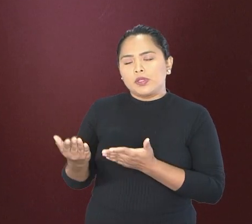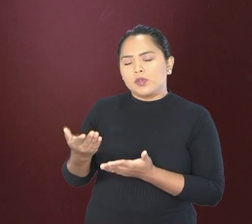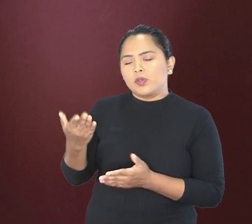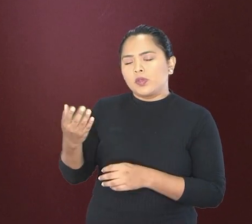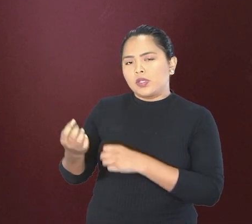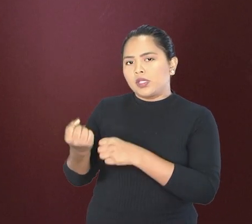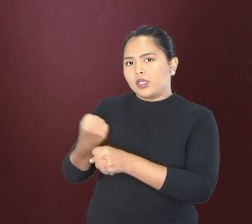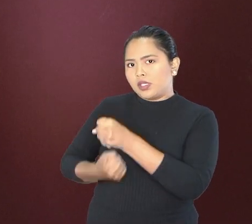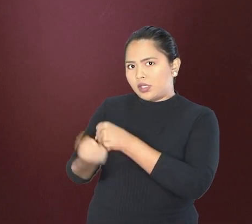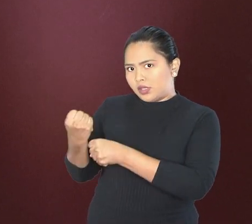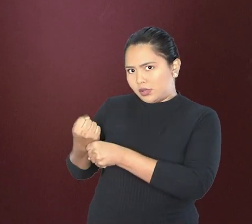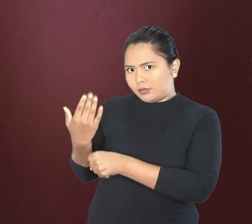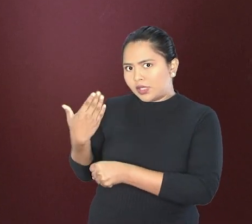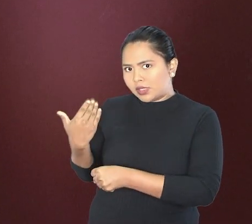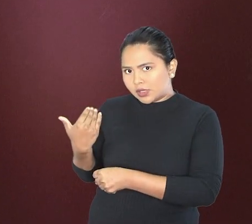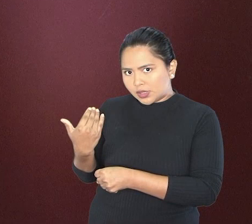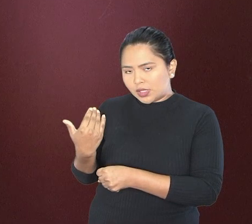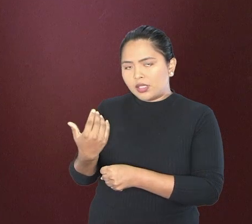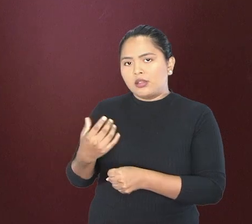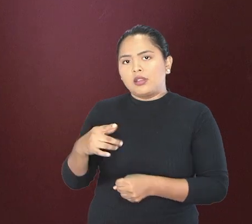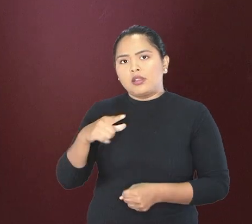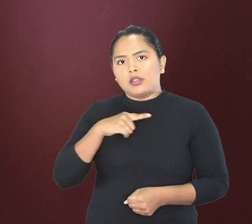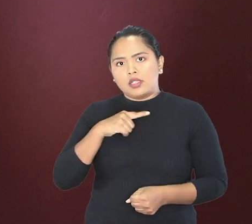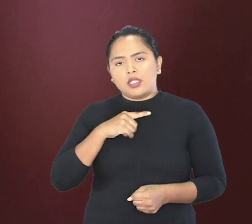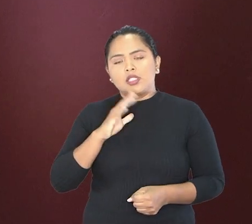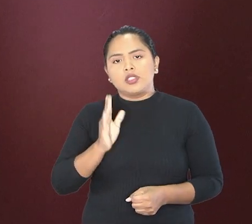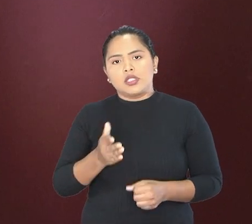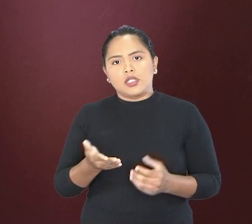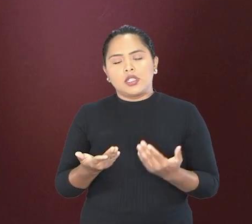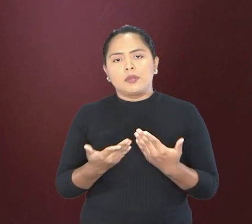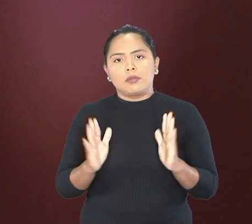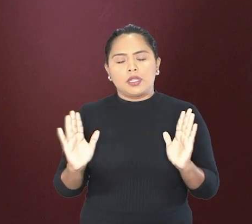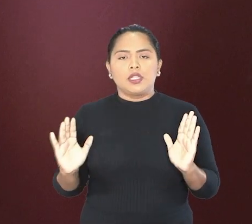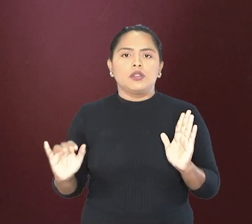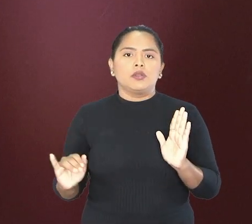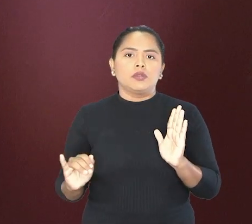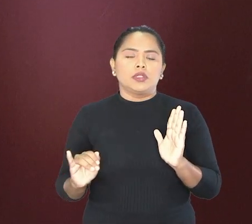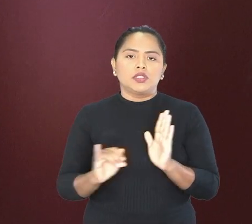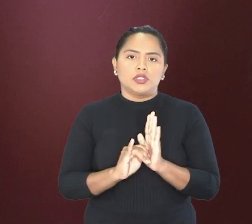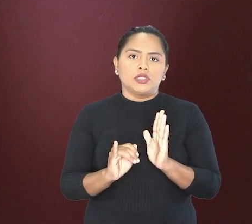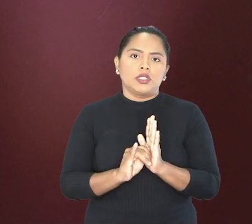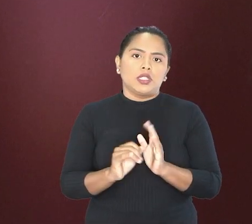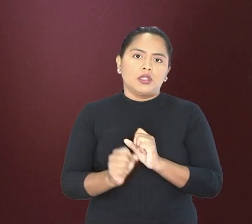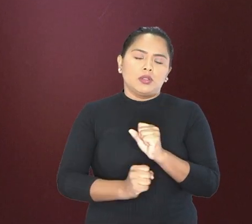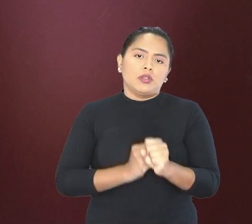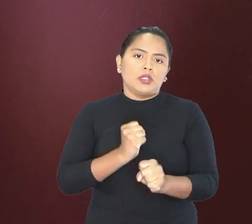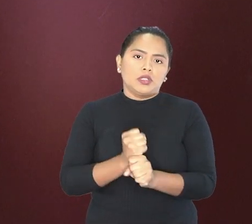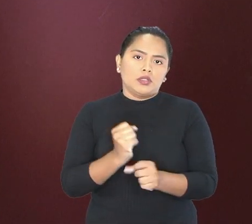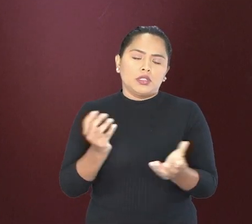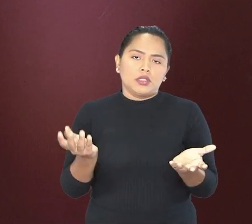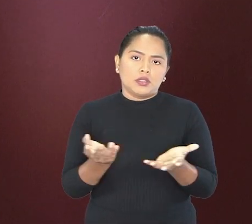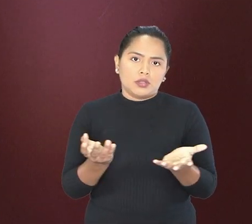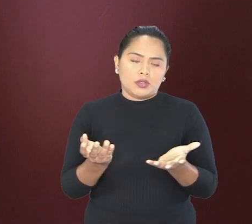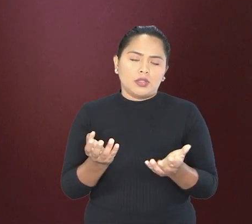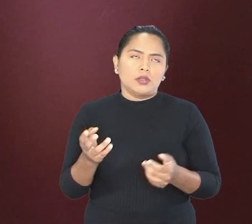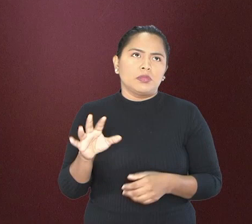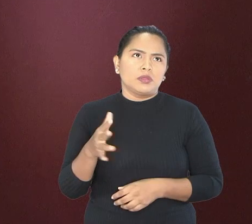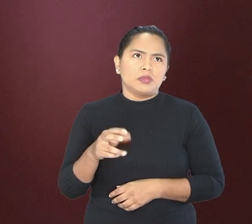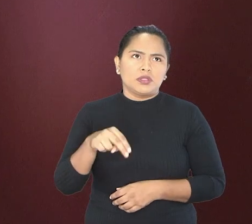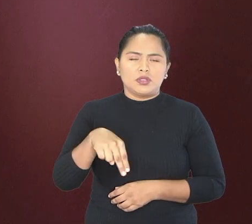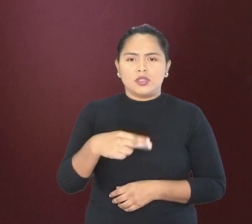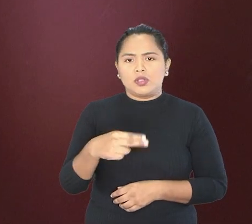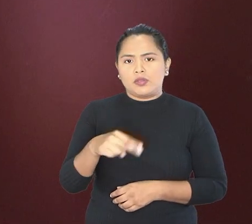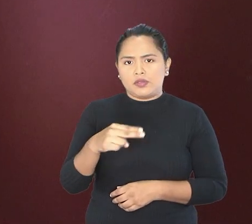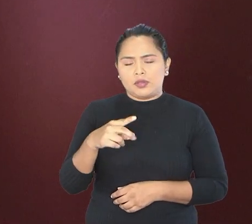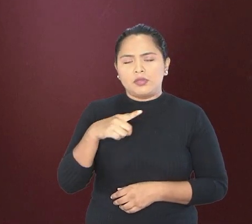Mas o convencional é que lá para novembro esse edital seja lançado para que os servidores possam participar, possam